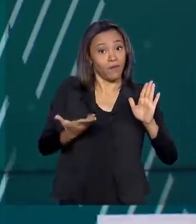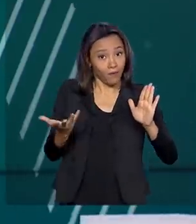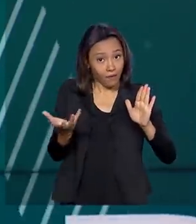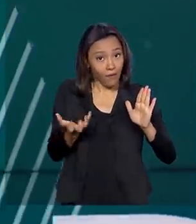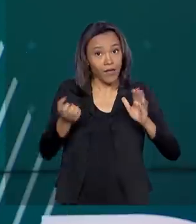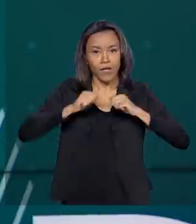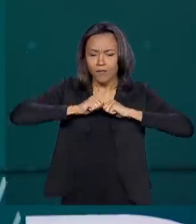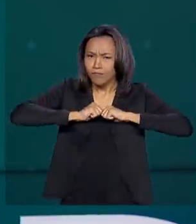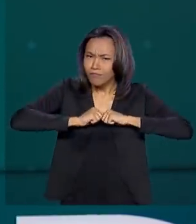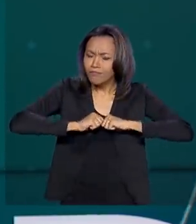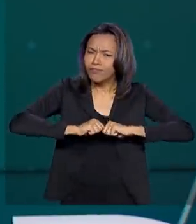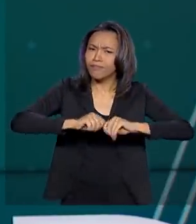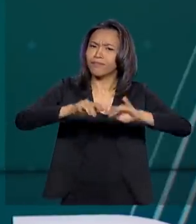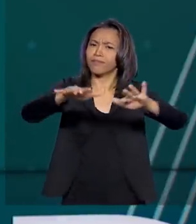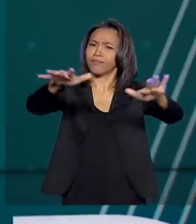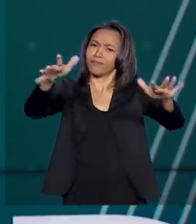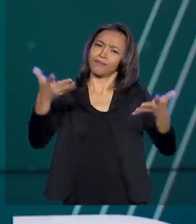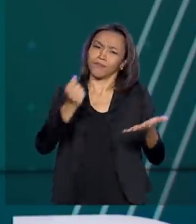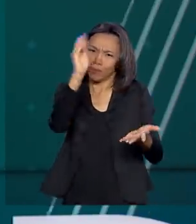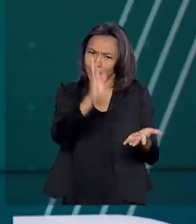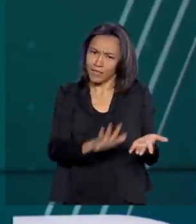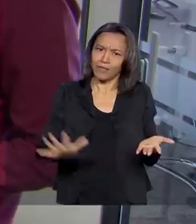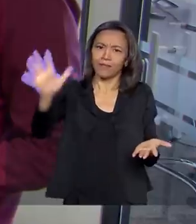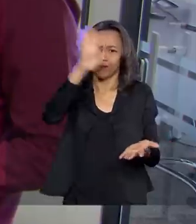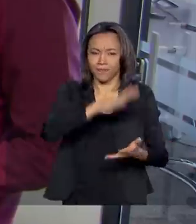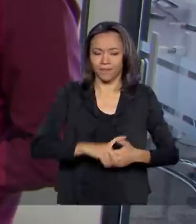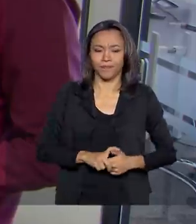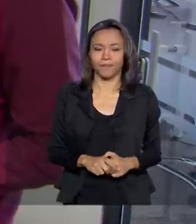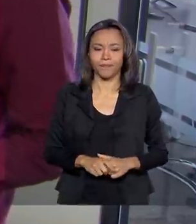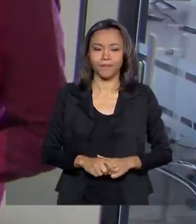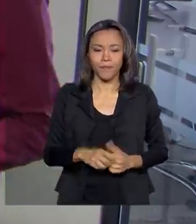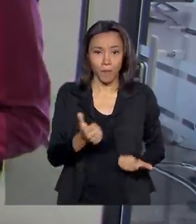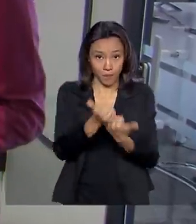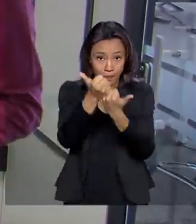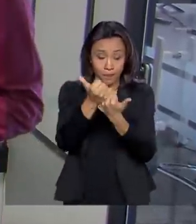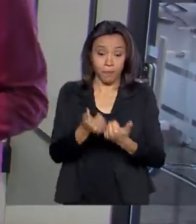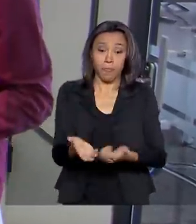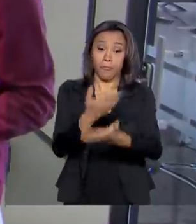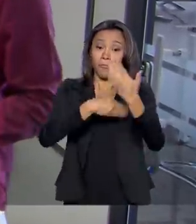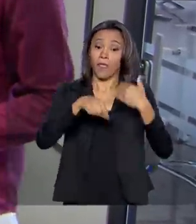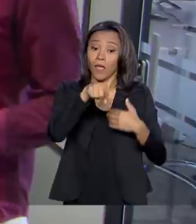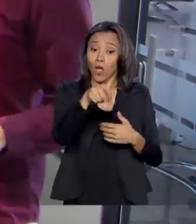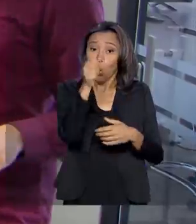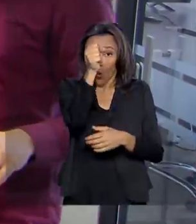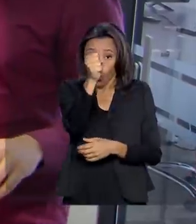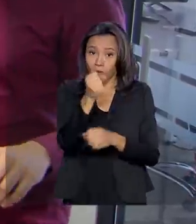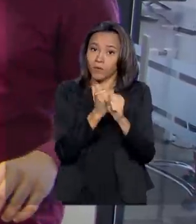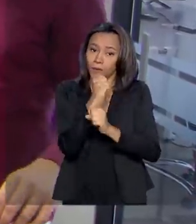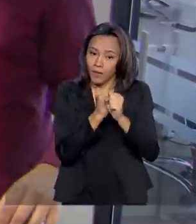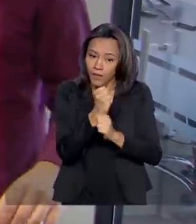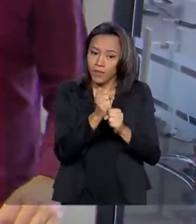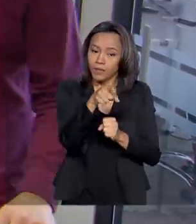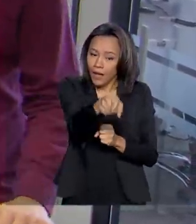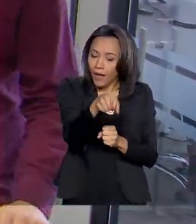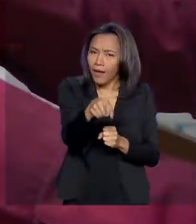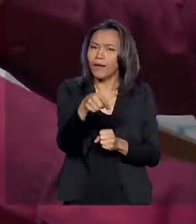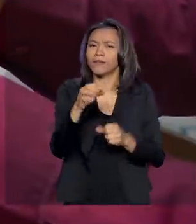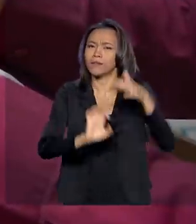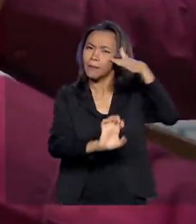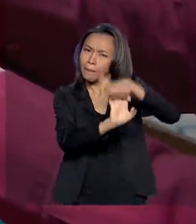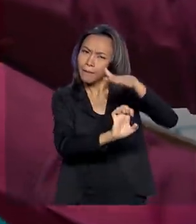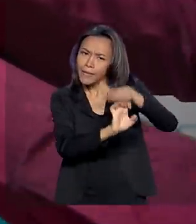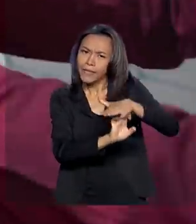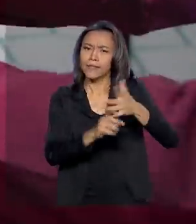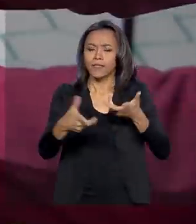apoio às startups brasileiras. Há oito anos, essa empresa desenvolve produtos químicos para o